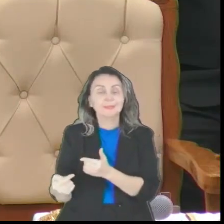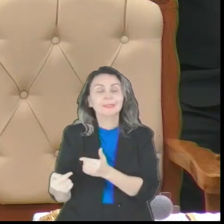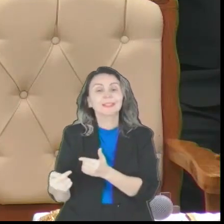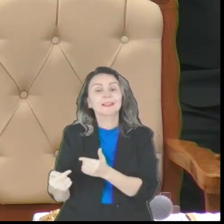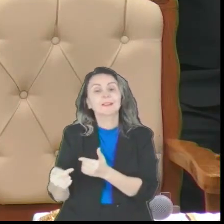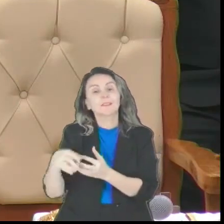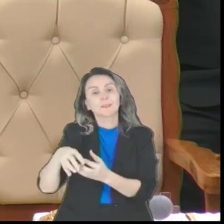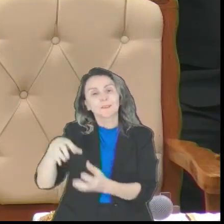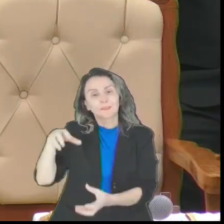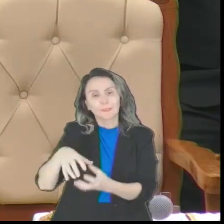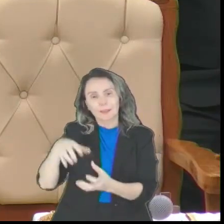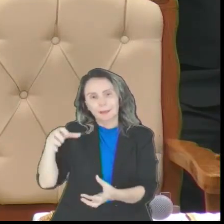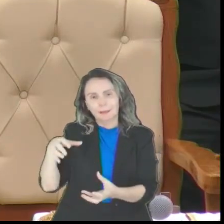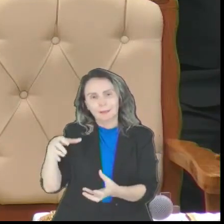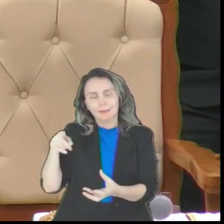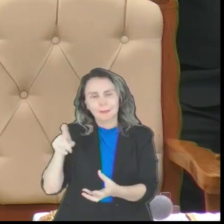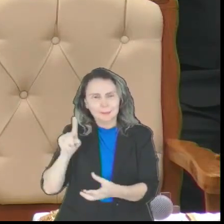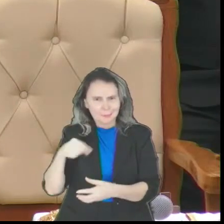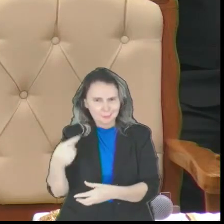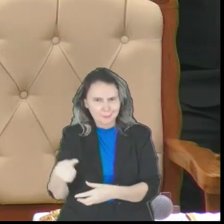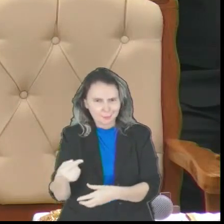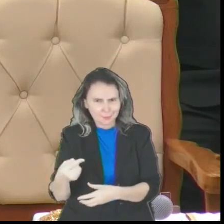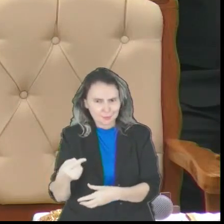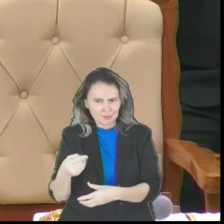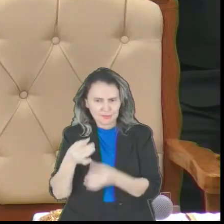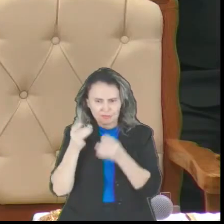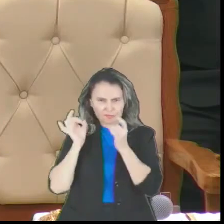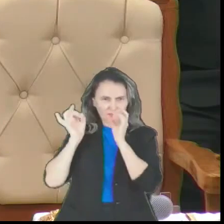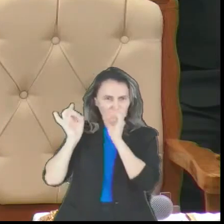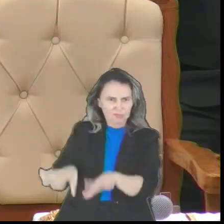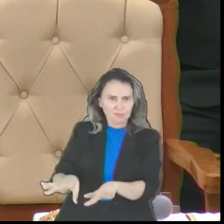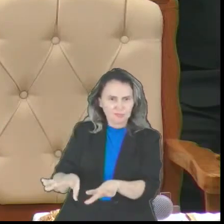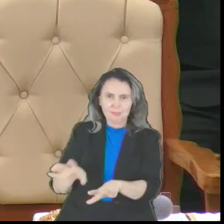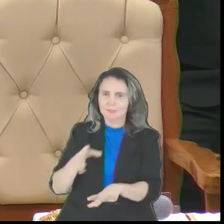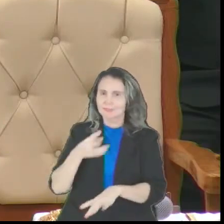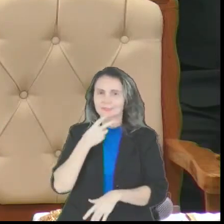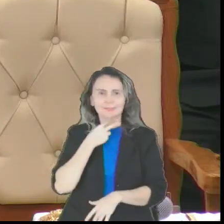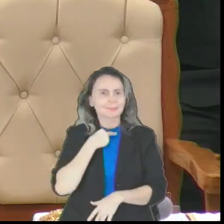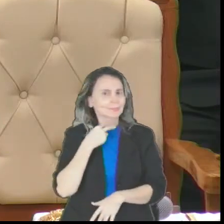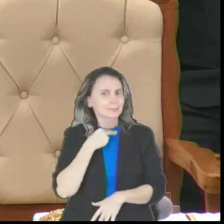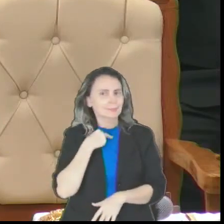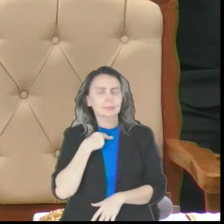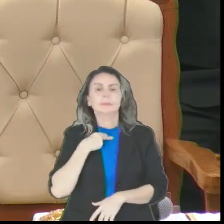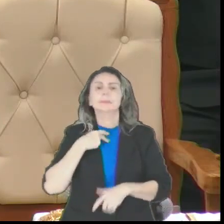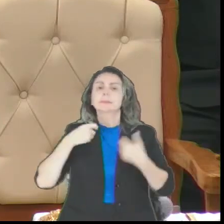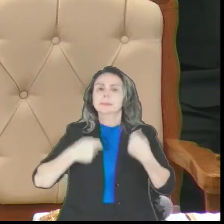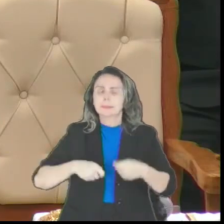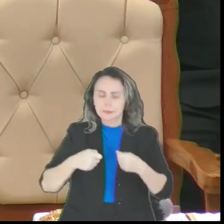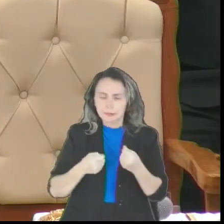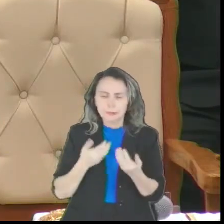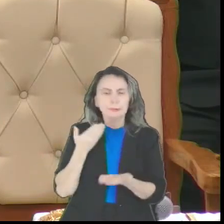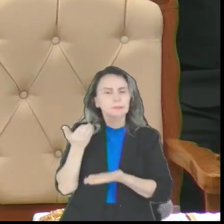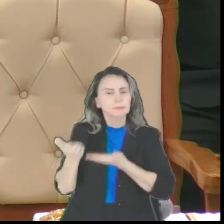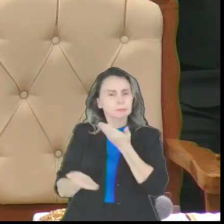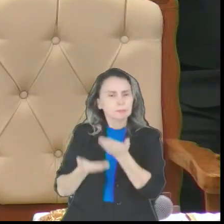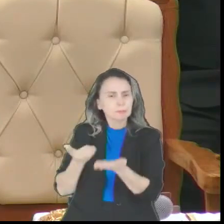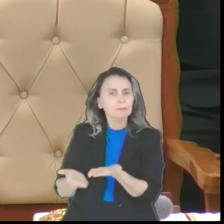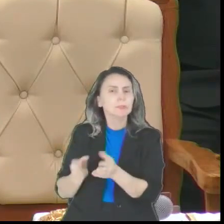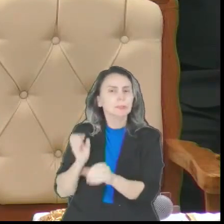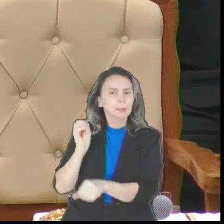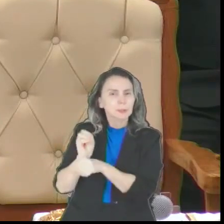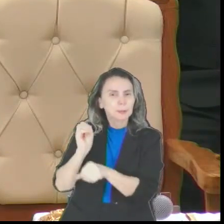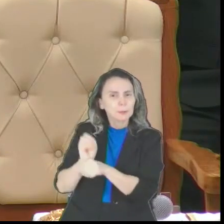por 2 de 50. Não pode, irmão, você tem que manter a sua esposa. Você tem que cuidar dela com carinho, com respeito,